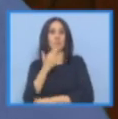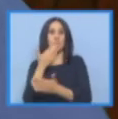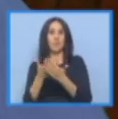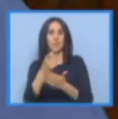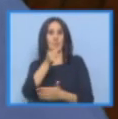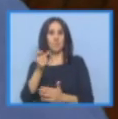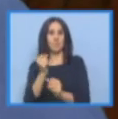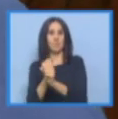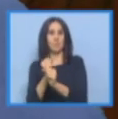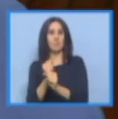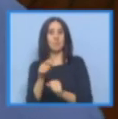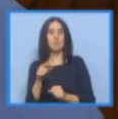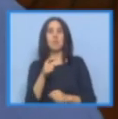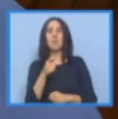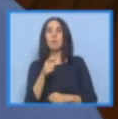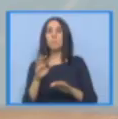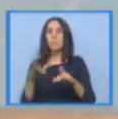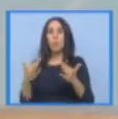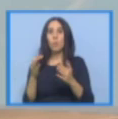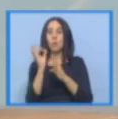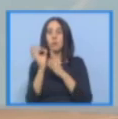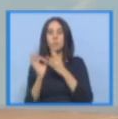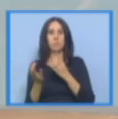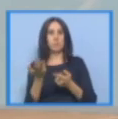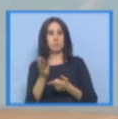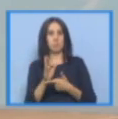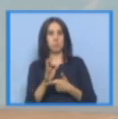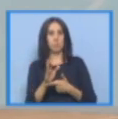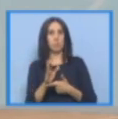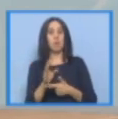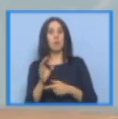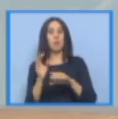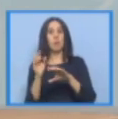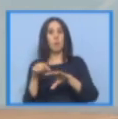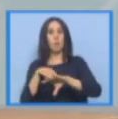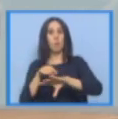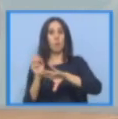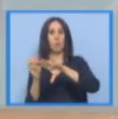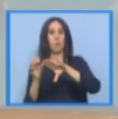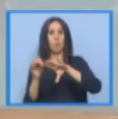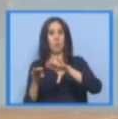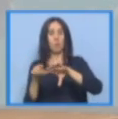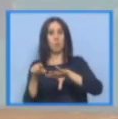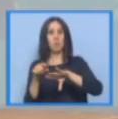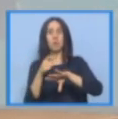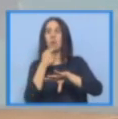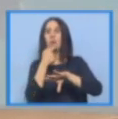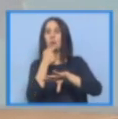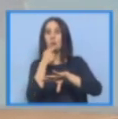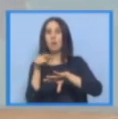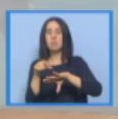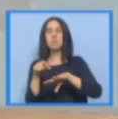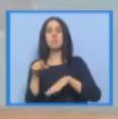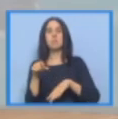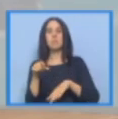trabalhadores e só permitir determinados aspectos, como é o caso do Banco de Horas, quando se trata de contratação coletiva e não